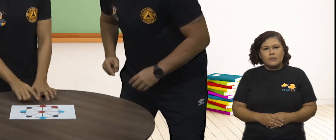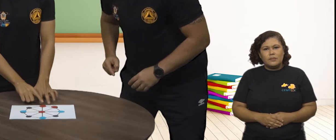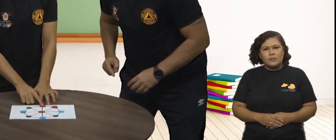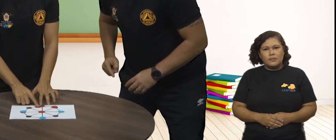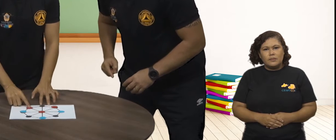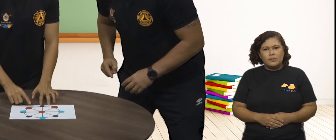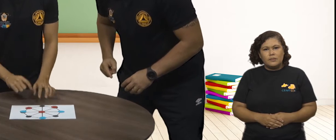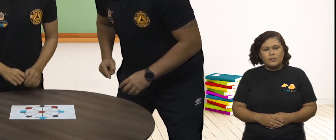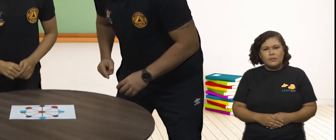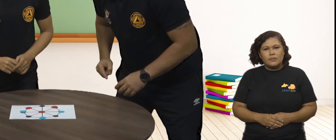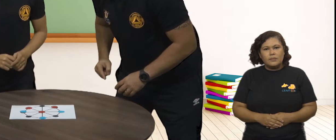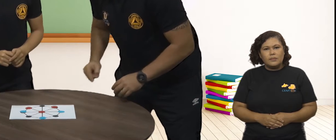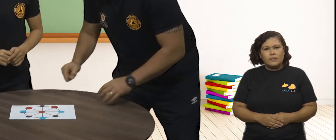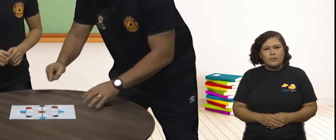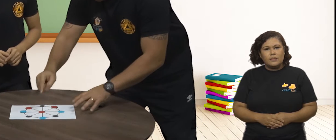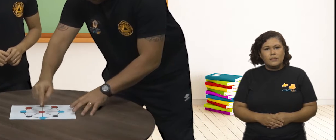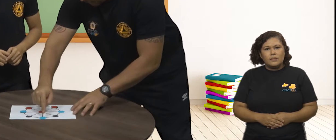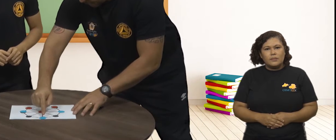Muito bom.